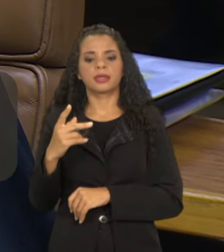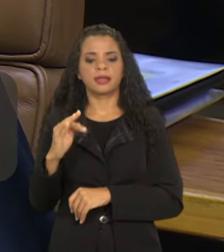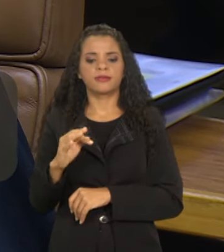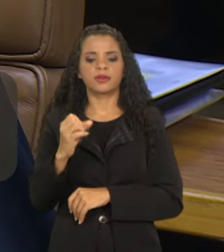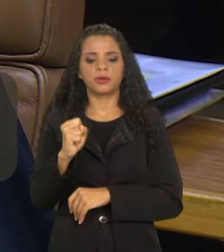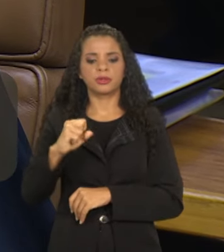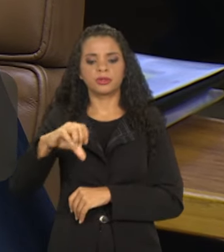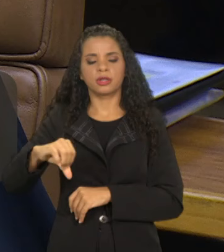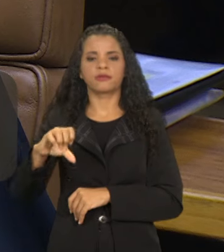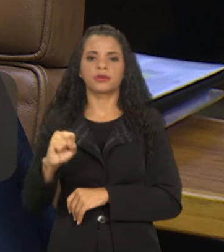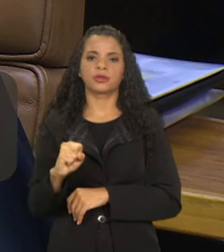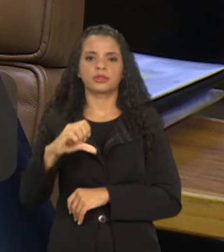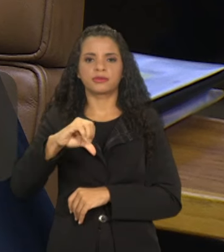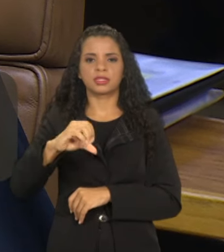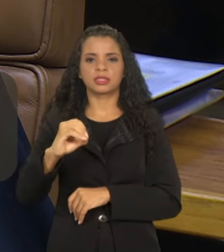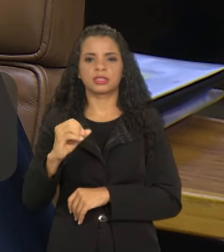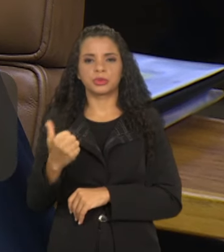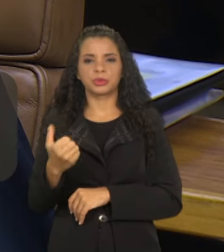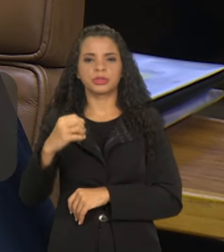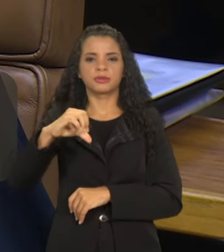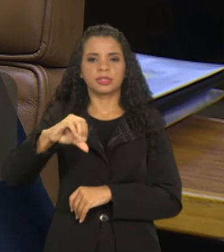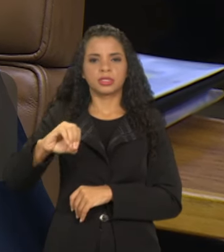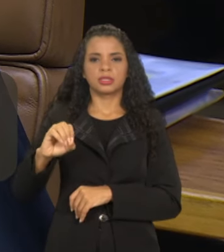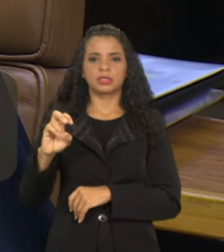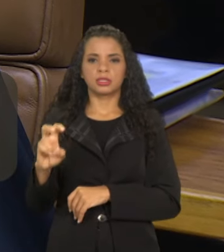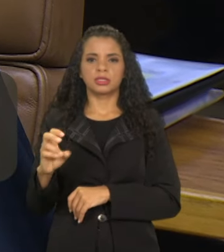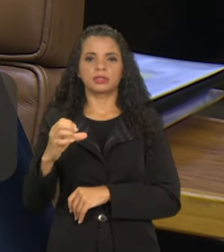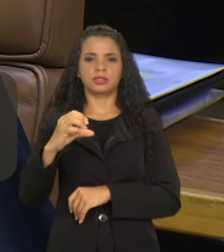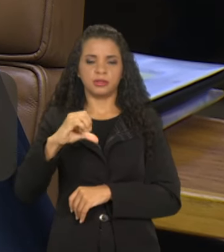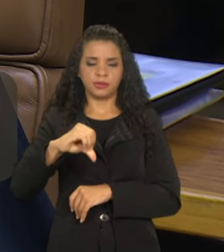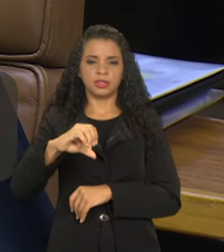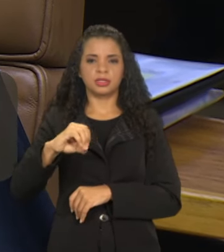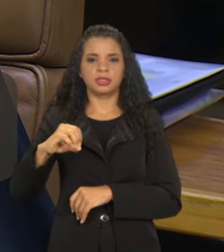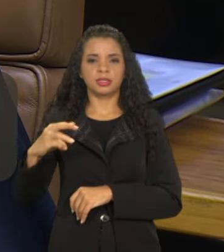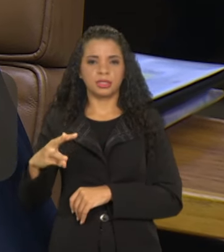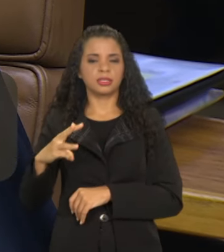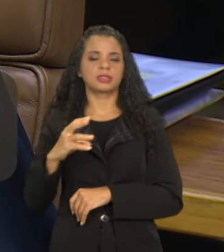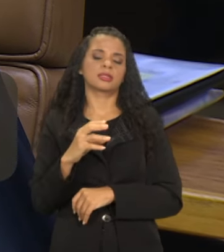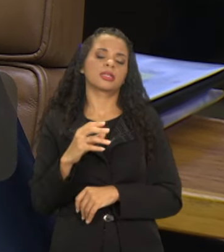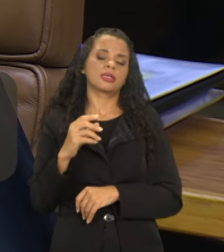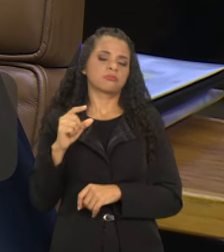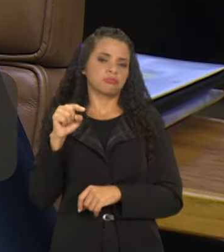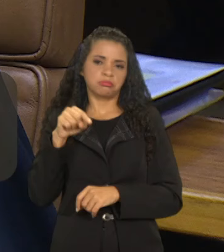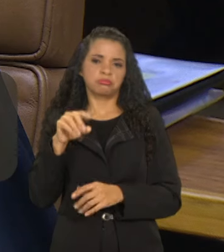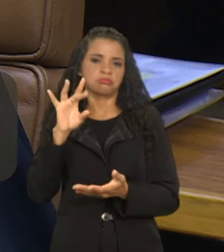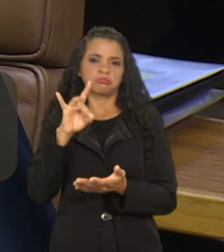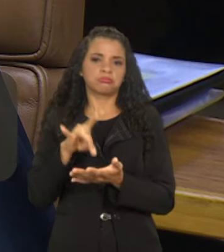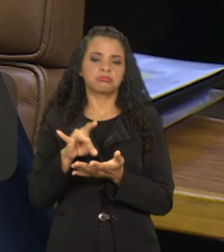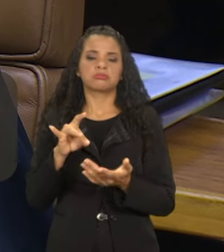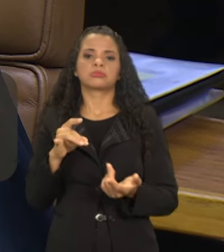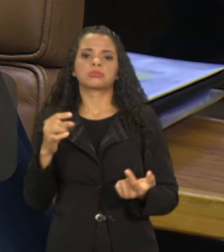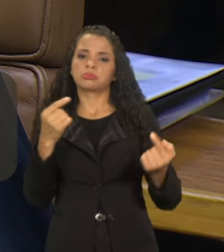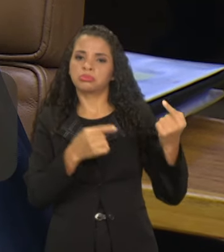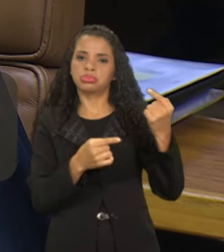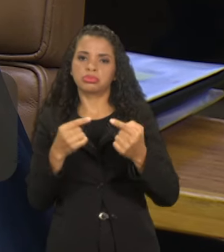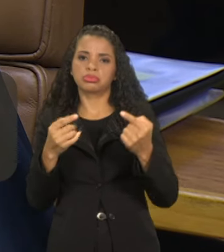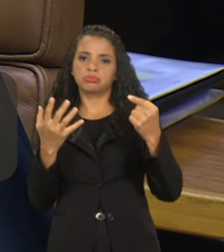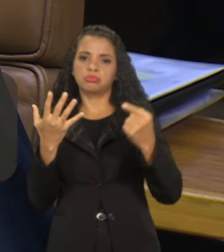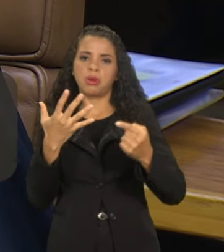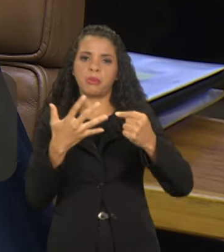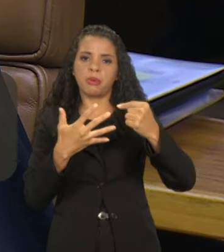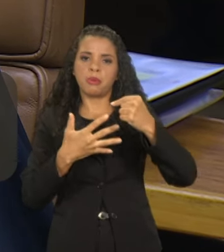901, 905, 907, 913 e ADI 7022 ao caso concreto. Feita tais ponderações, observo que, em diversos